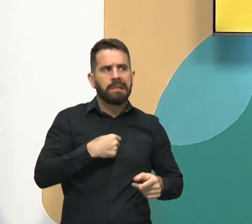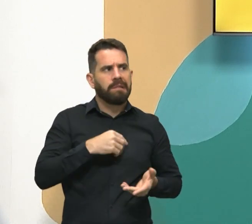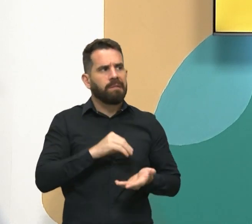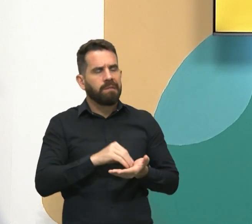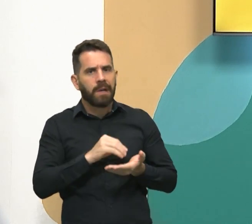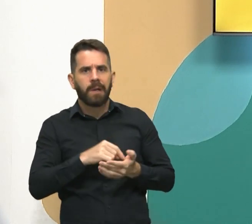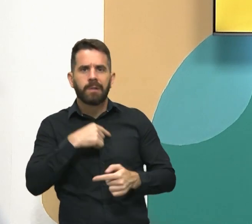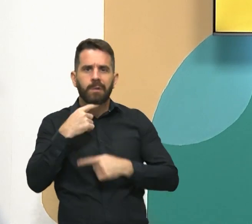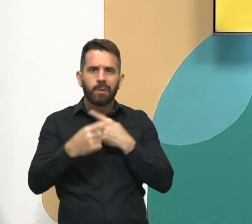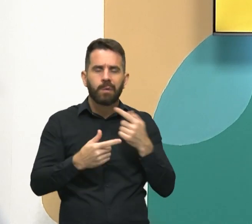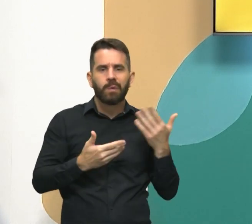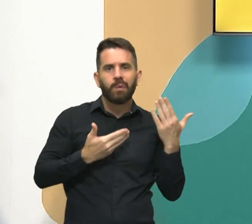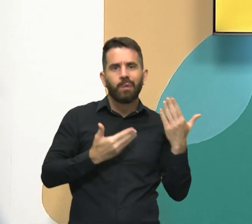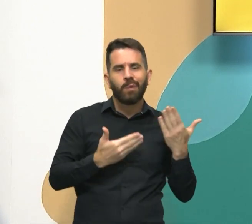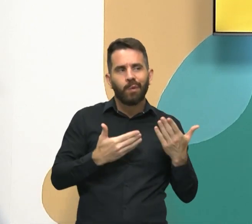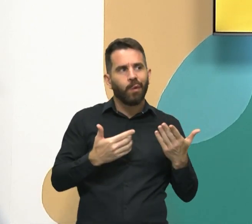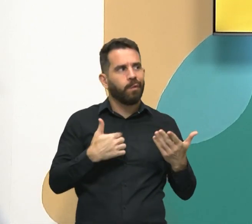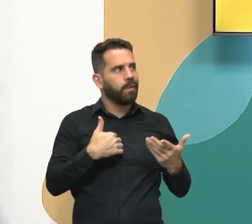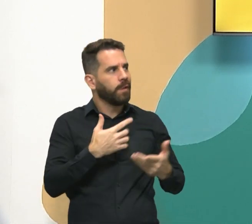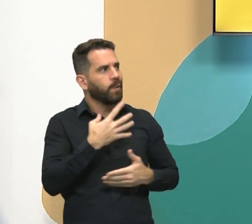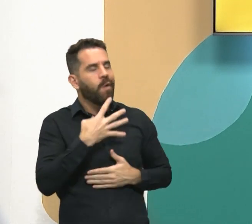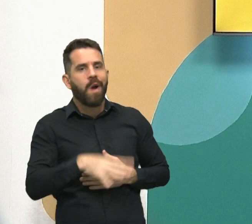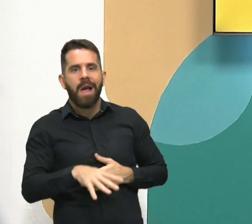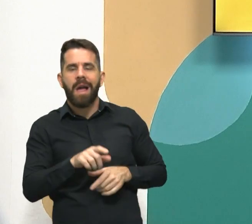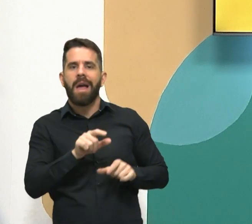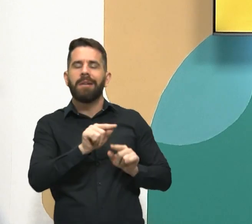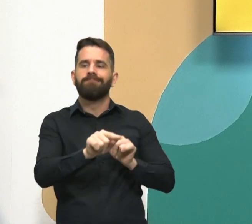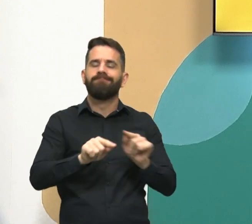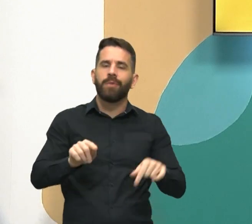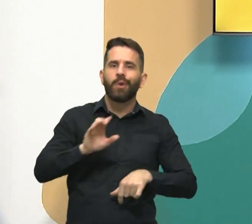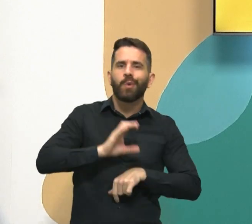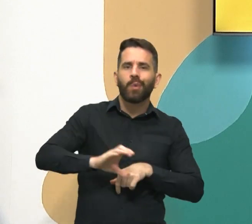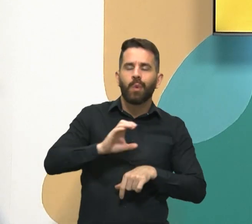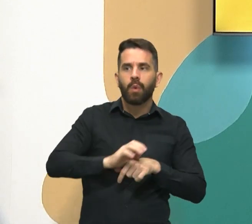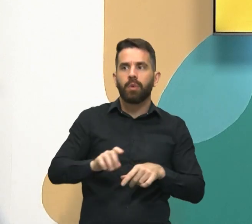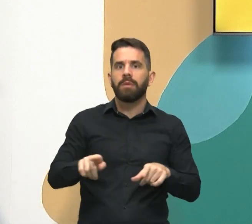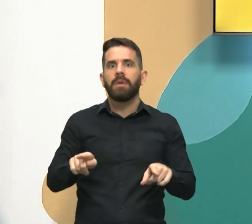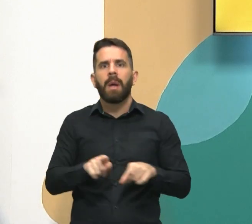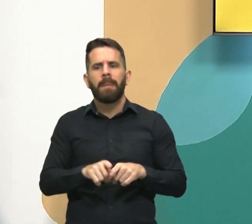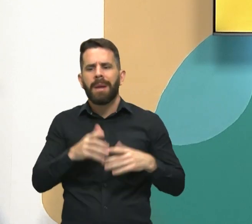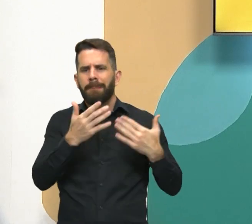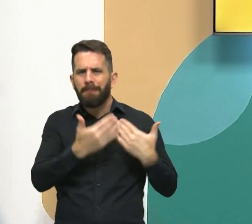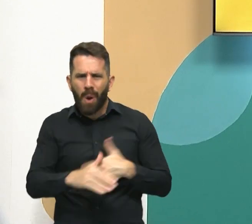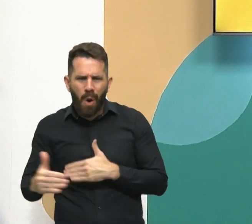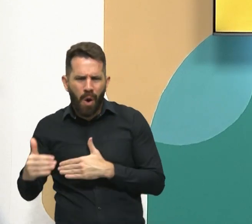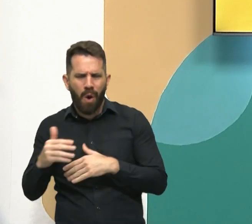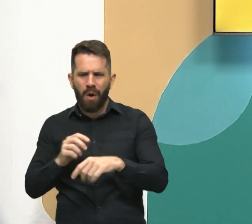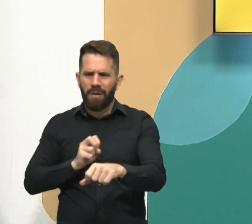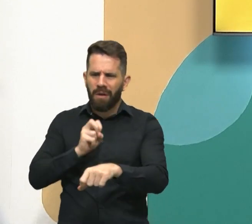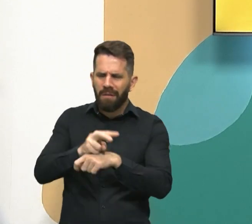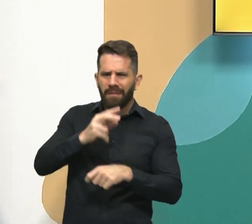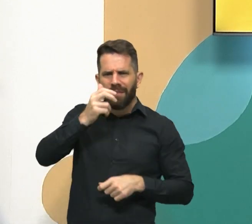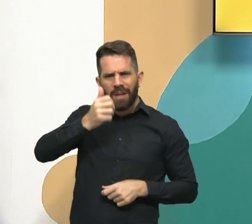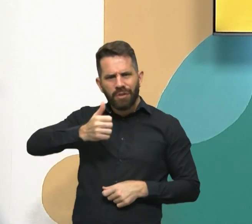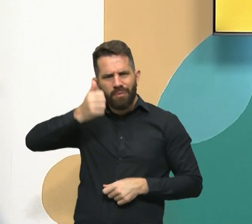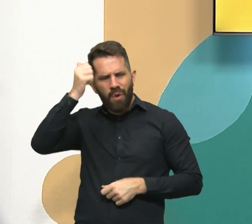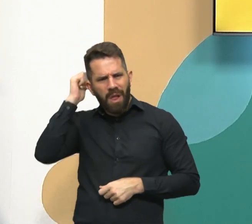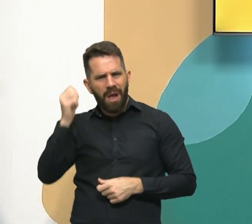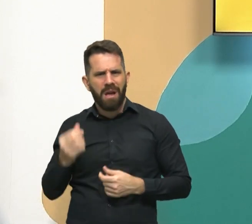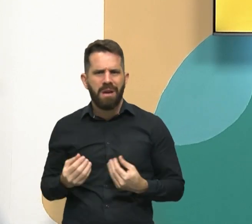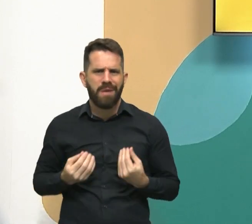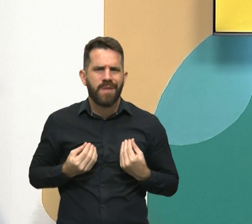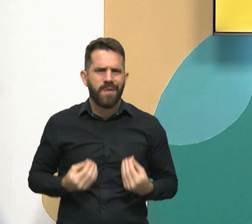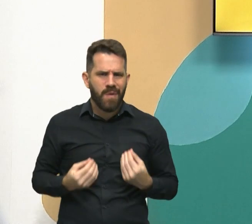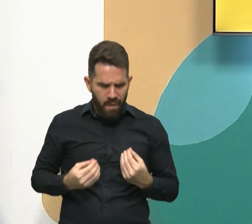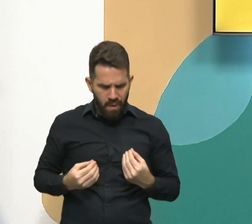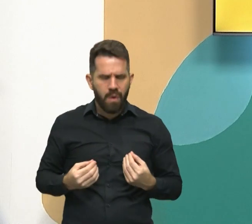na universidade, né? As maneiras, como que faz também para fazer todo o processo de seleção para entrar na universidade,